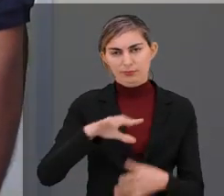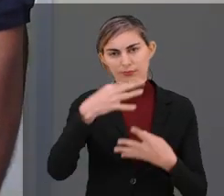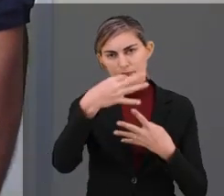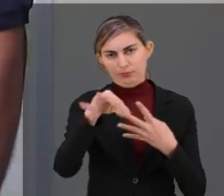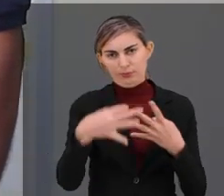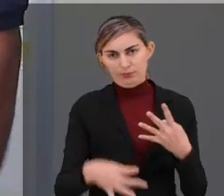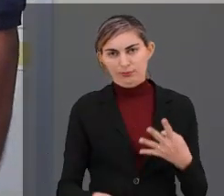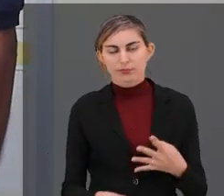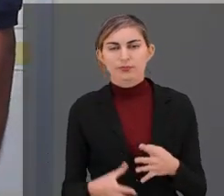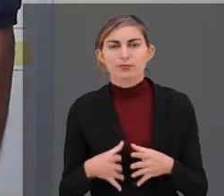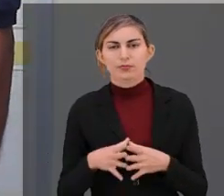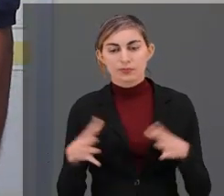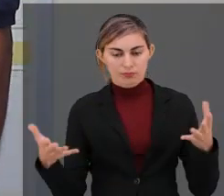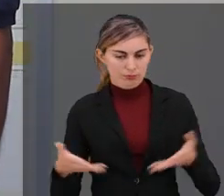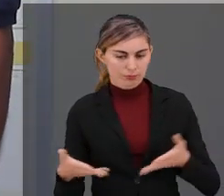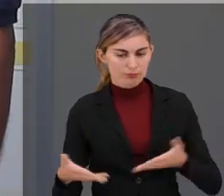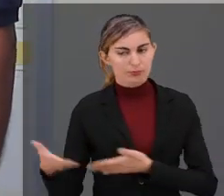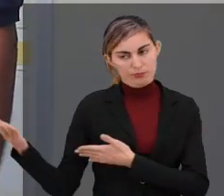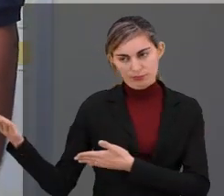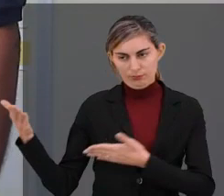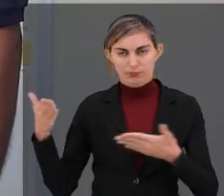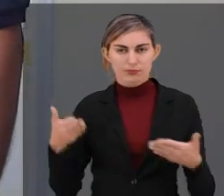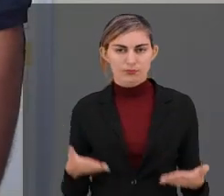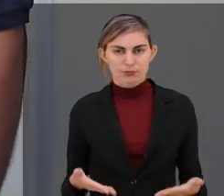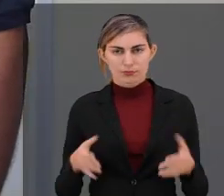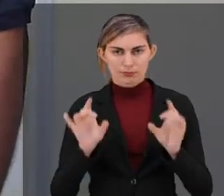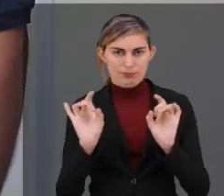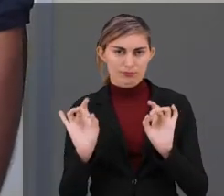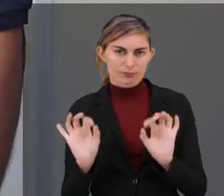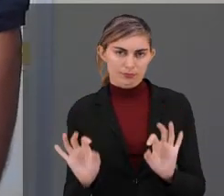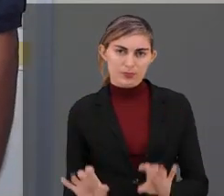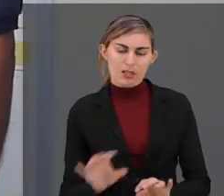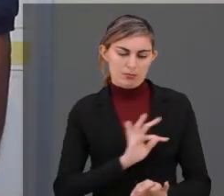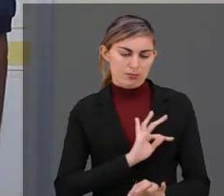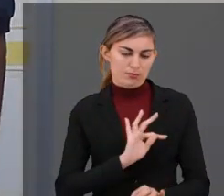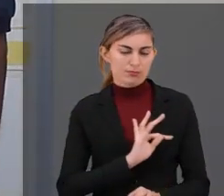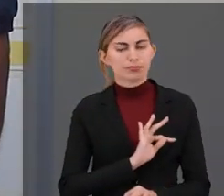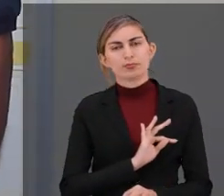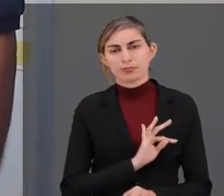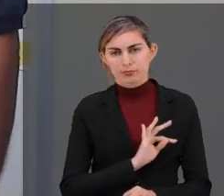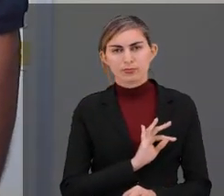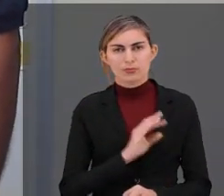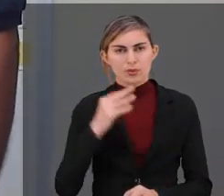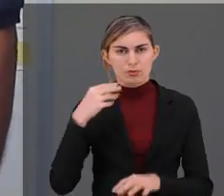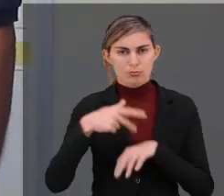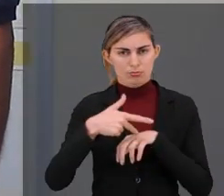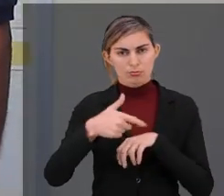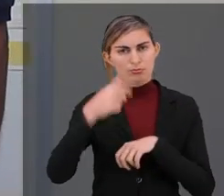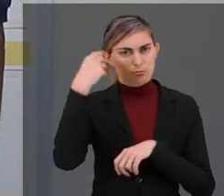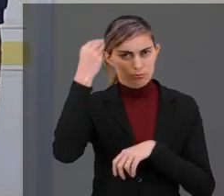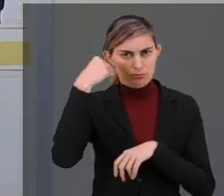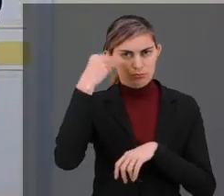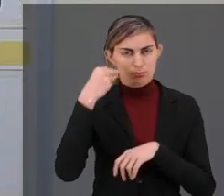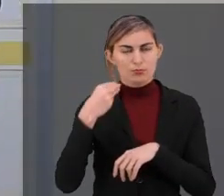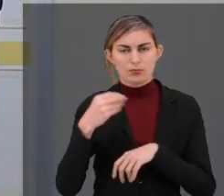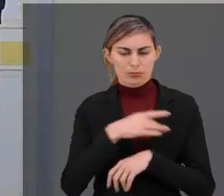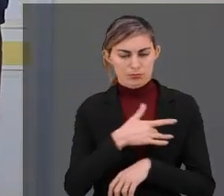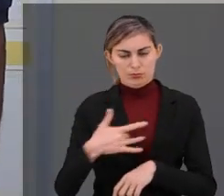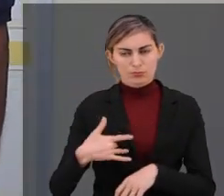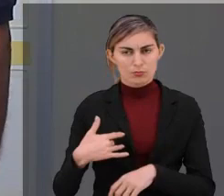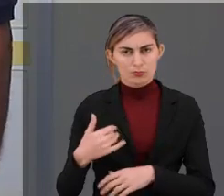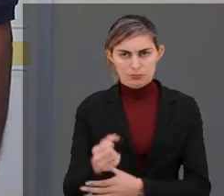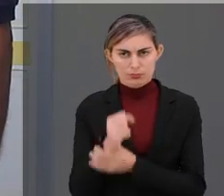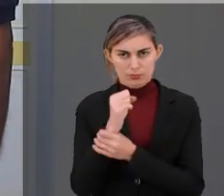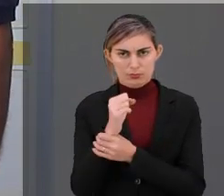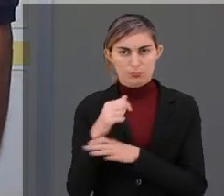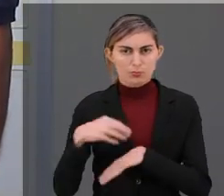logístico. Hoje a gente trouxe como convidado especial um técnico especialista na questão da saúde e